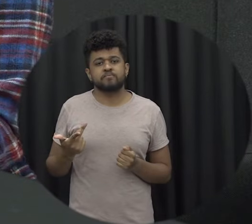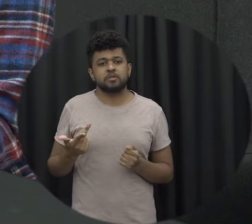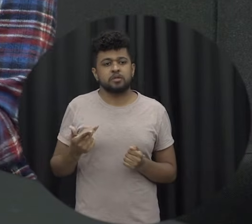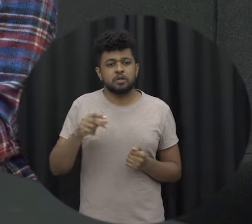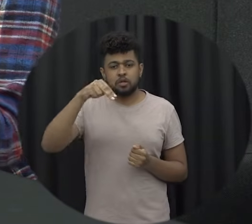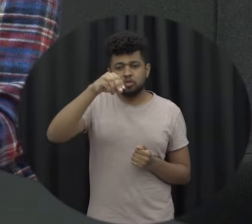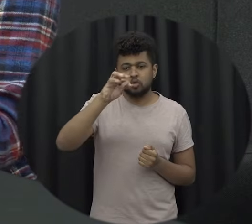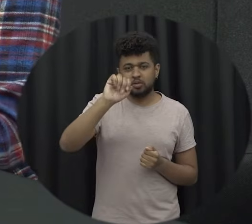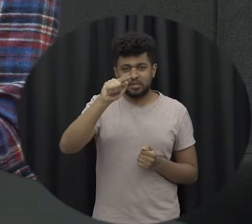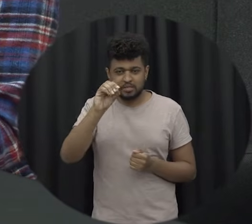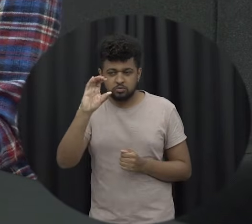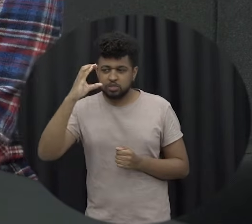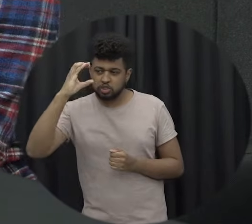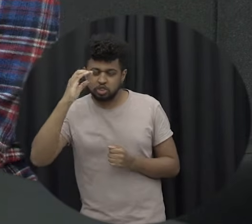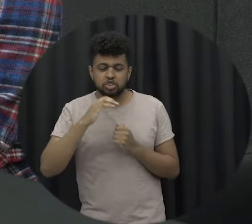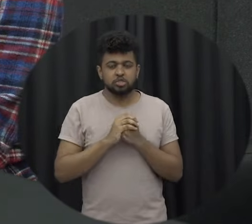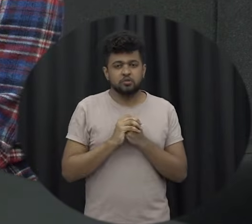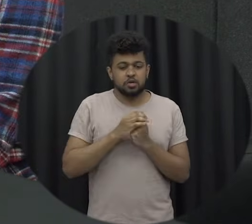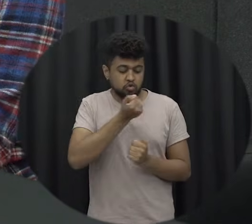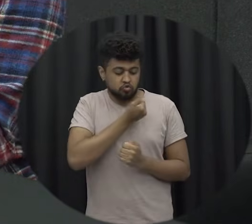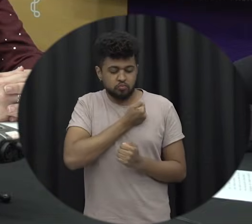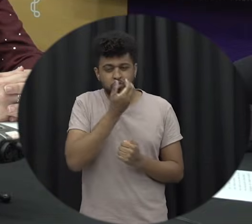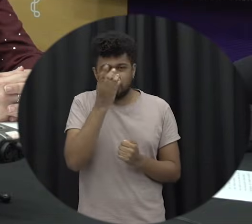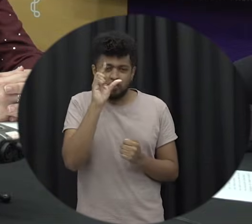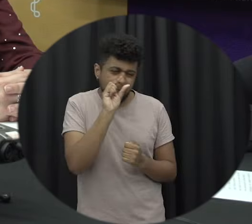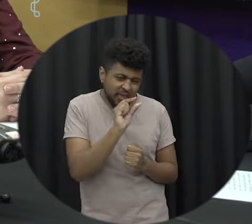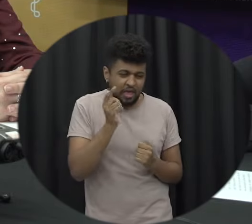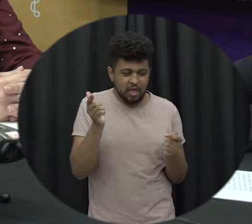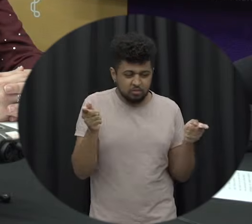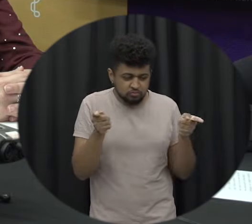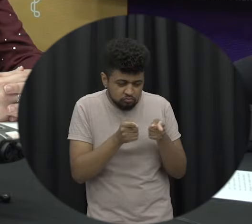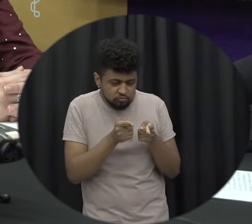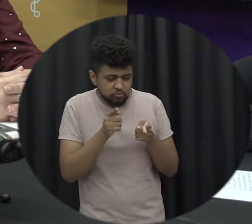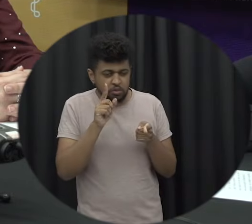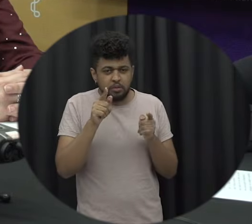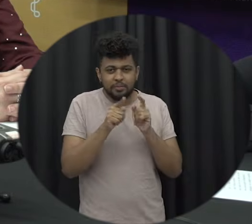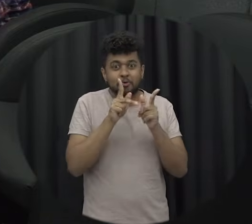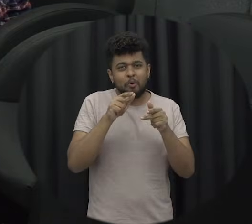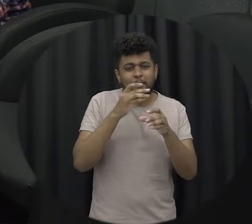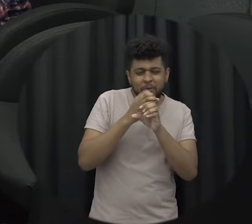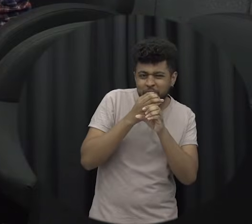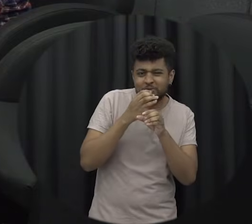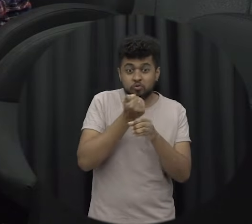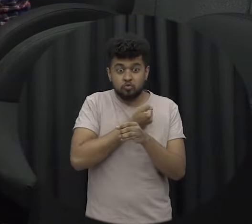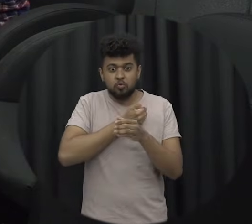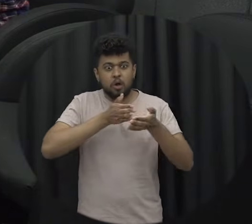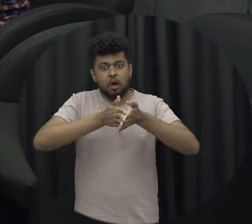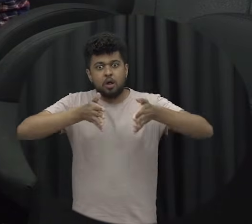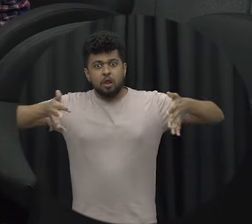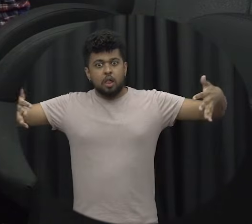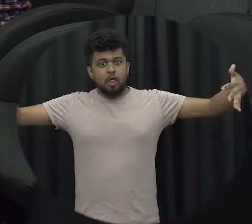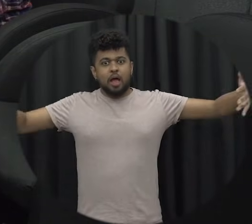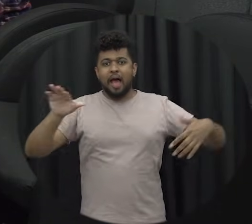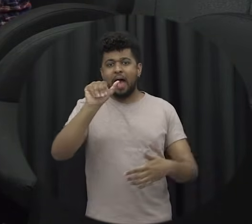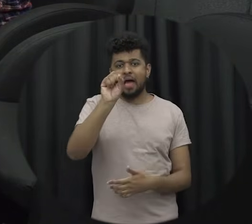notação científica, né, aquelas números muito pequenos quando na escala microscópica ou números muito grandes na escala